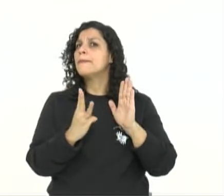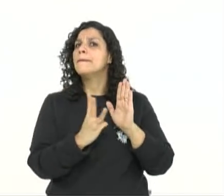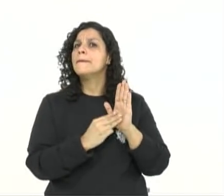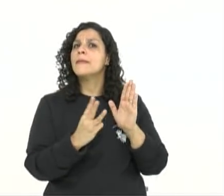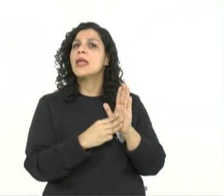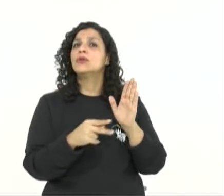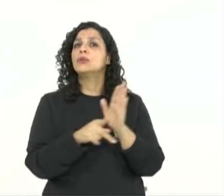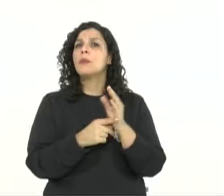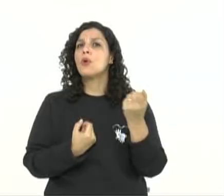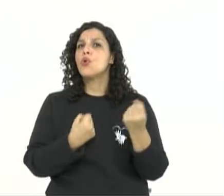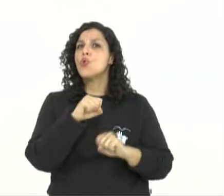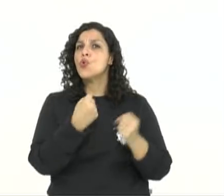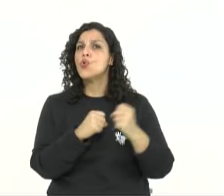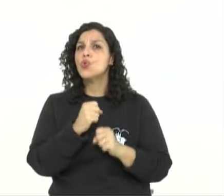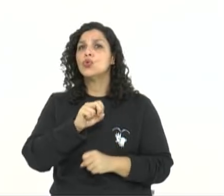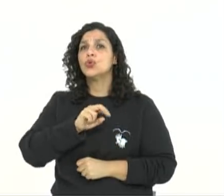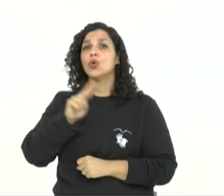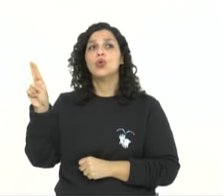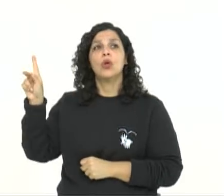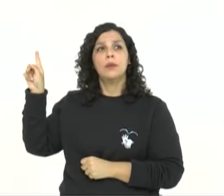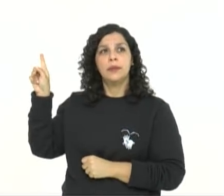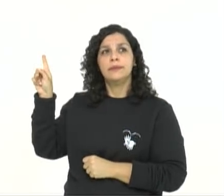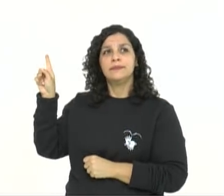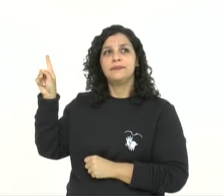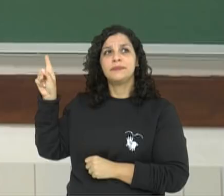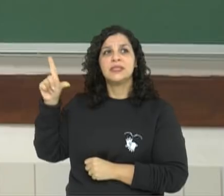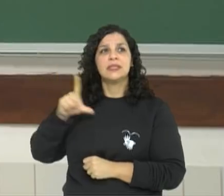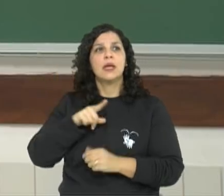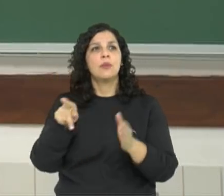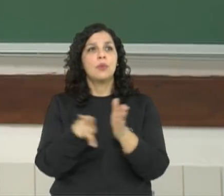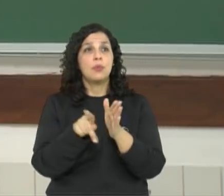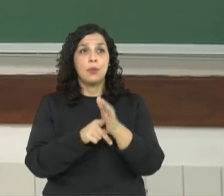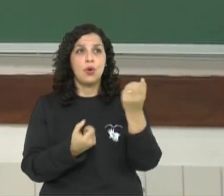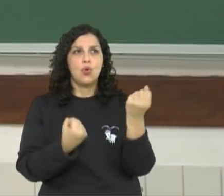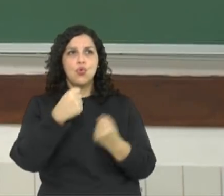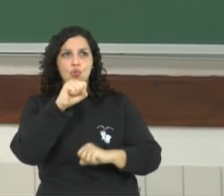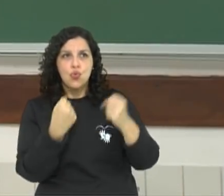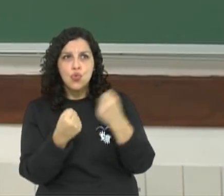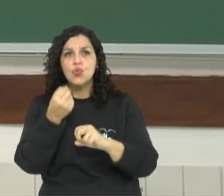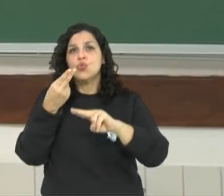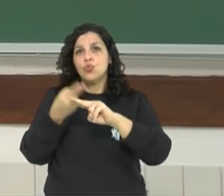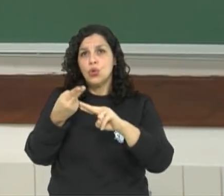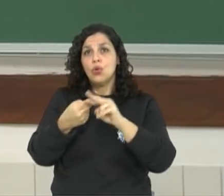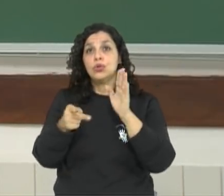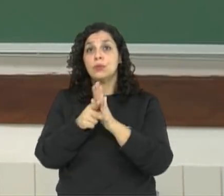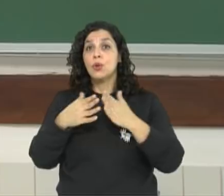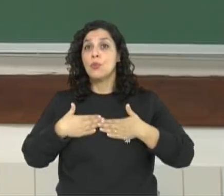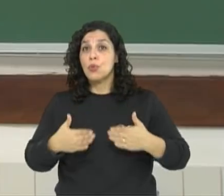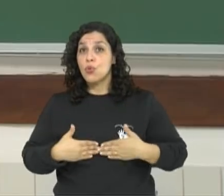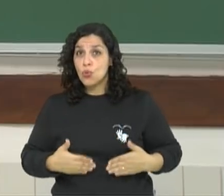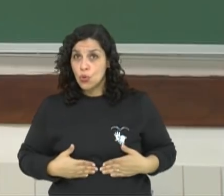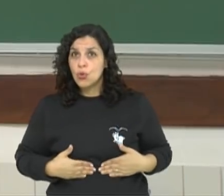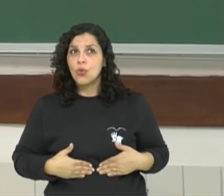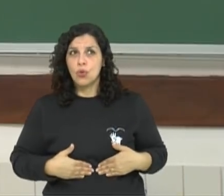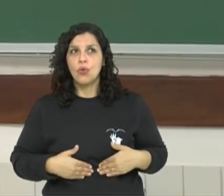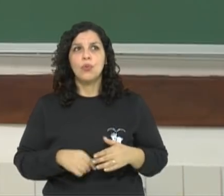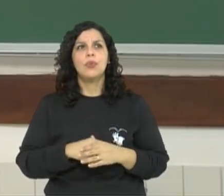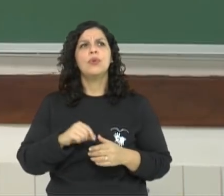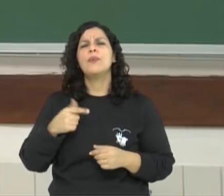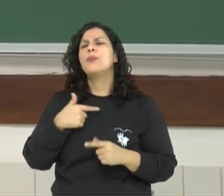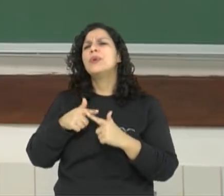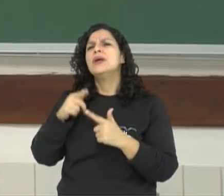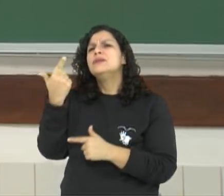luta chamado Chupasat, um método de luta que utiliza o corpo, não